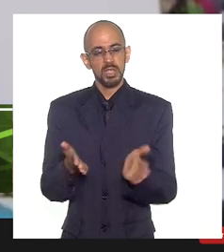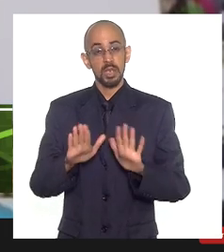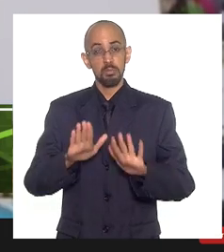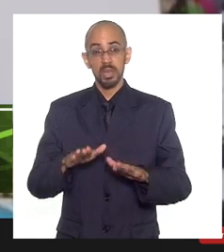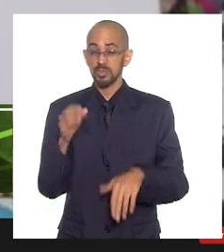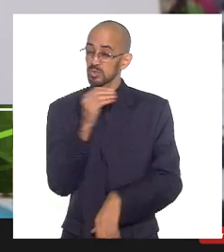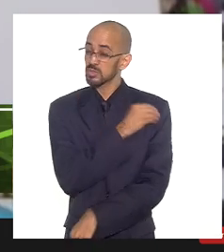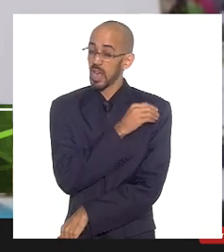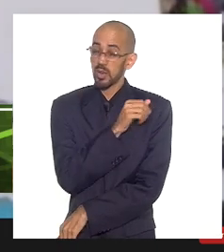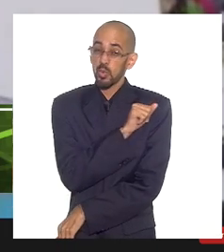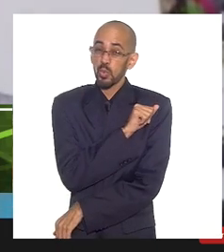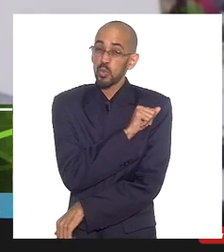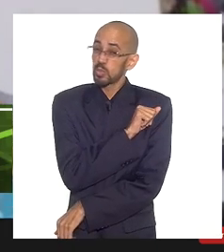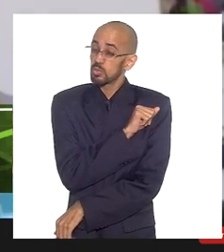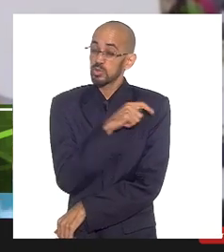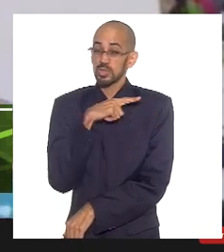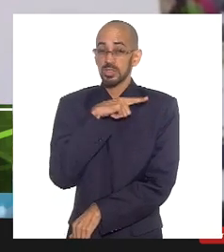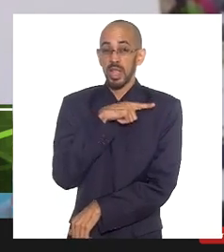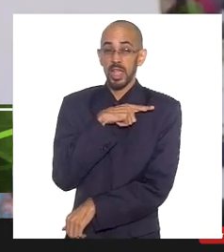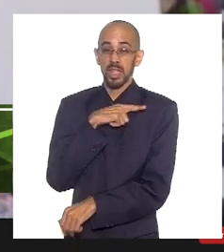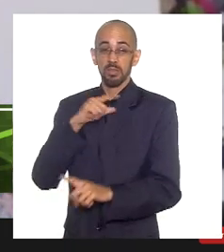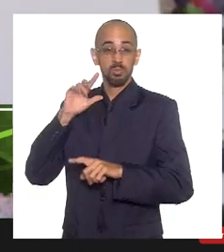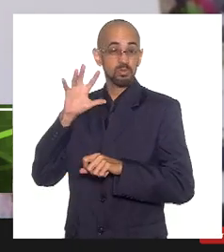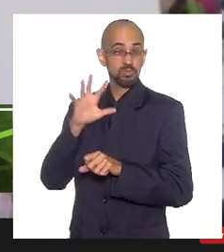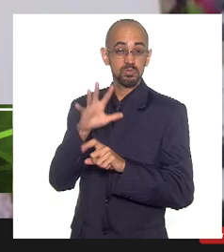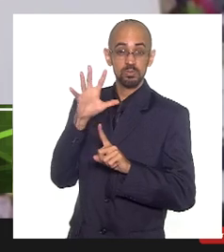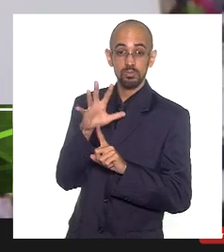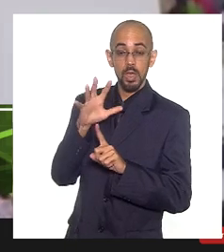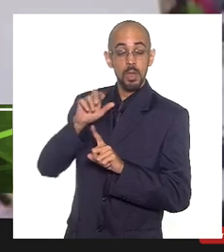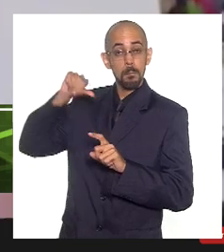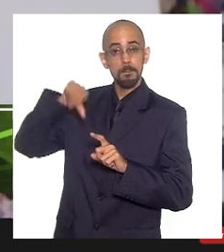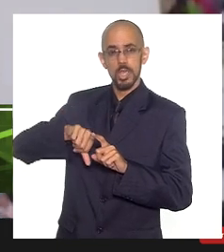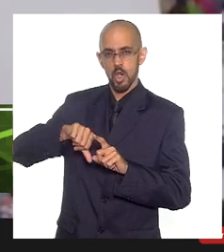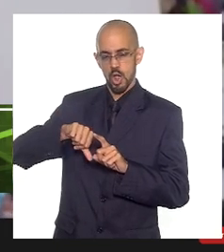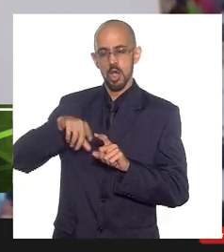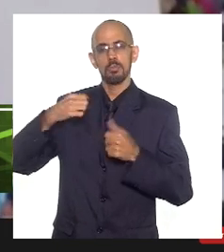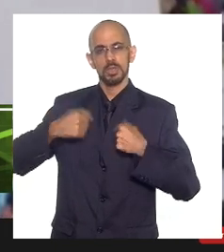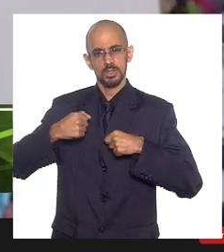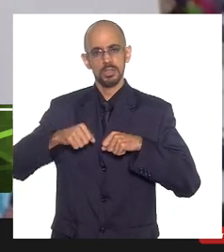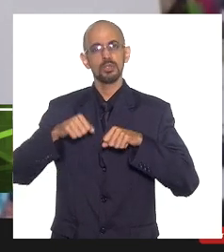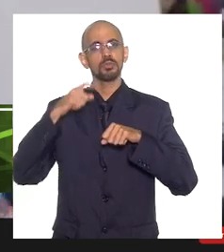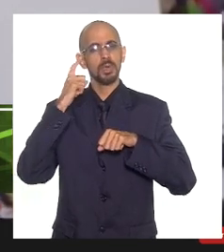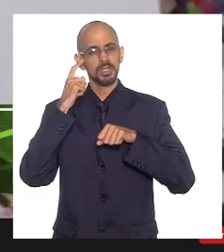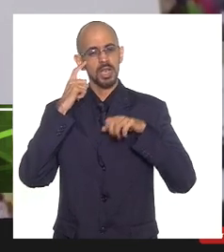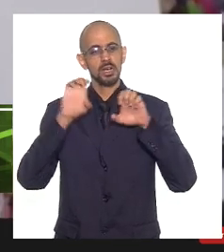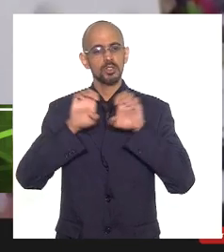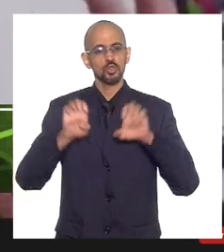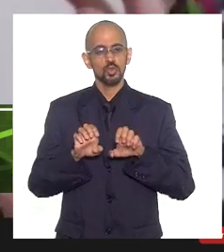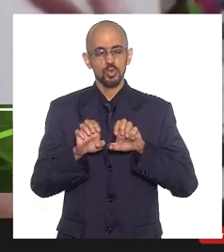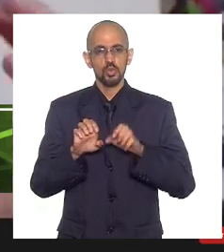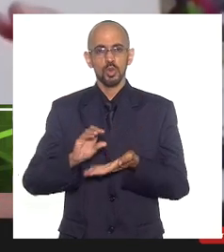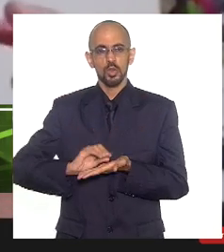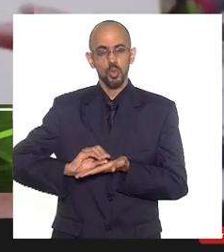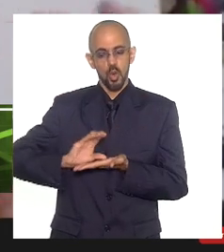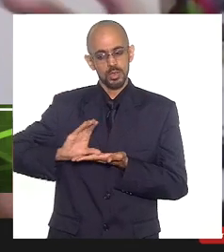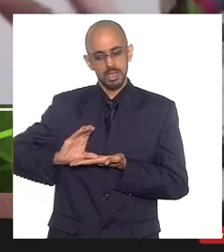diretamente afetados por isso e aí é preciso pensar também estrutura na estrutura do orçamento como é que a gente